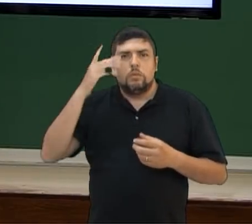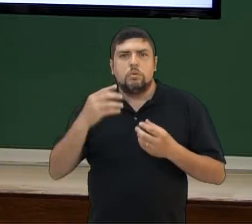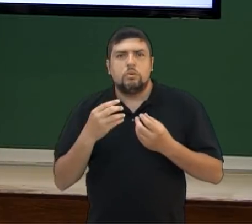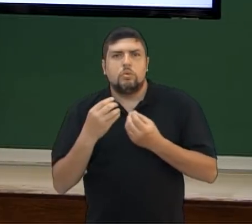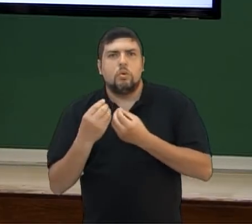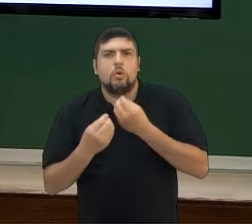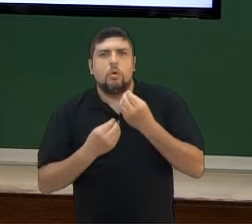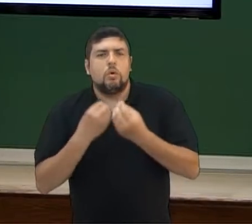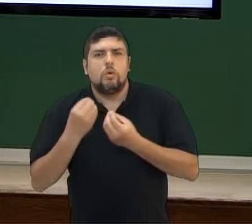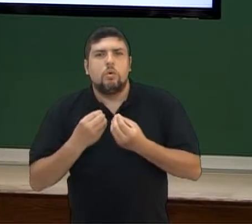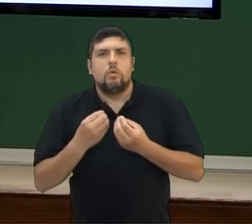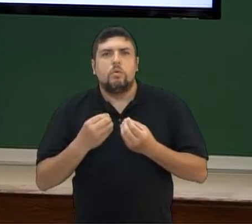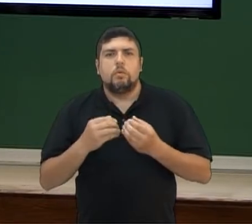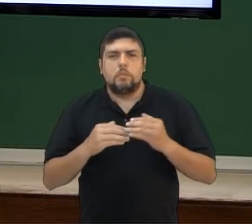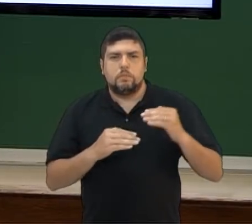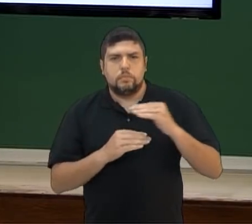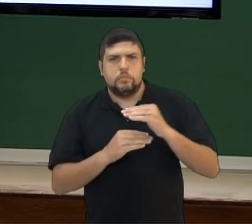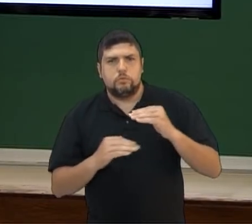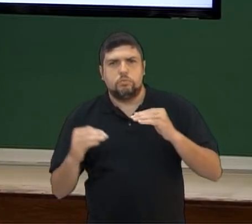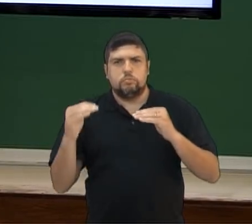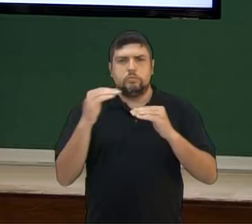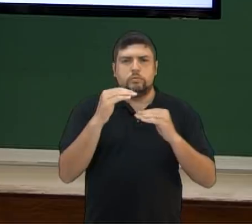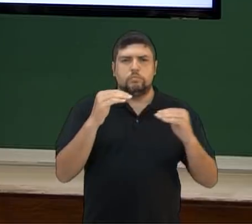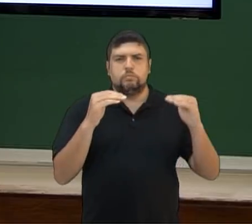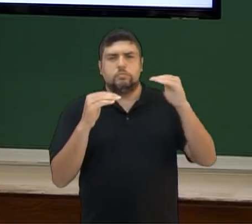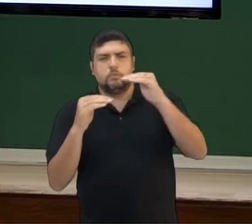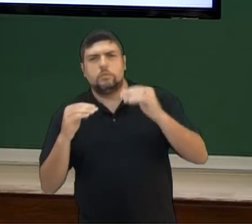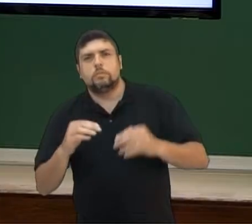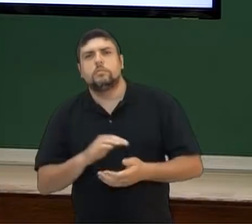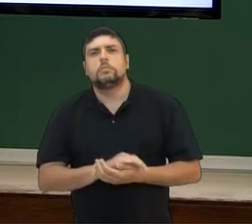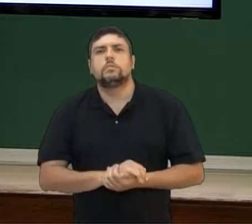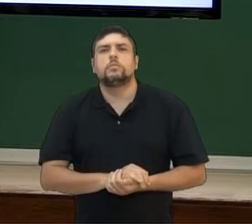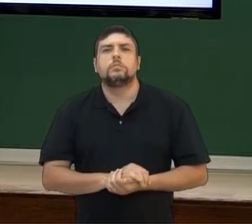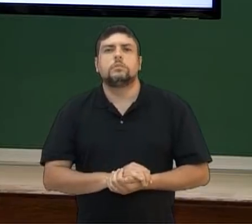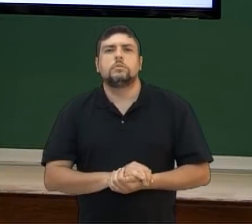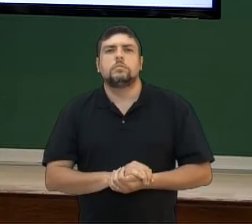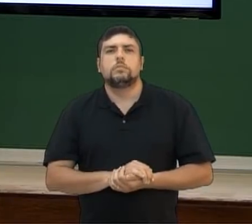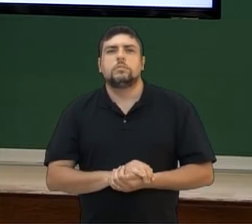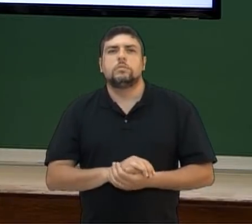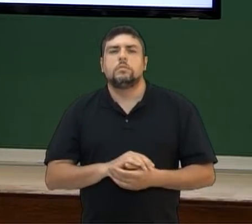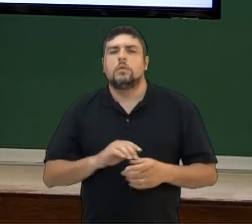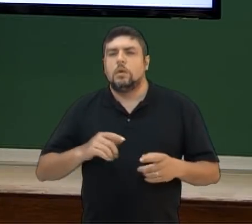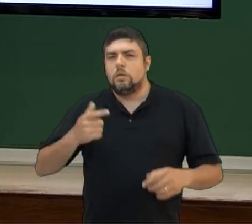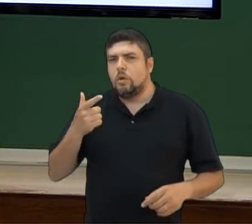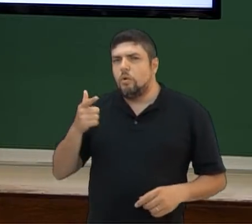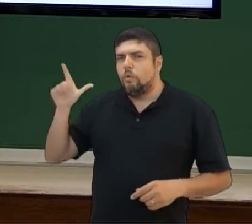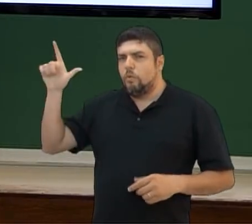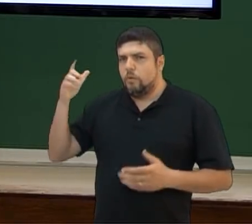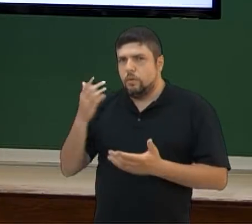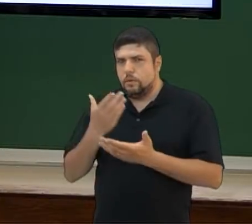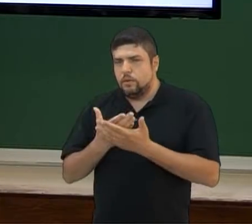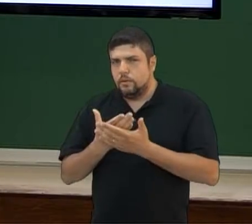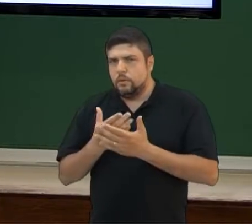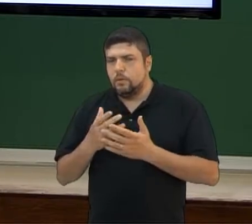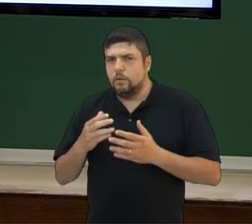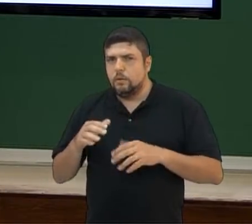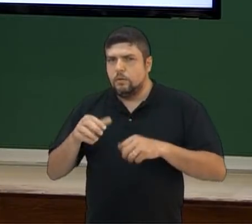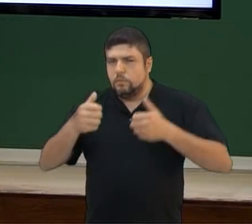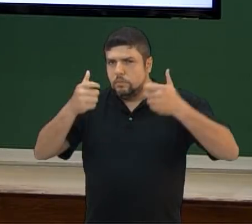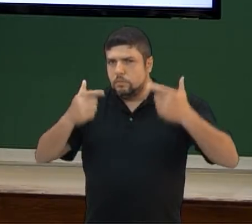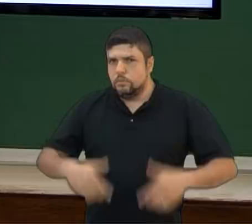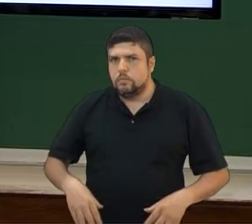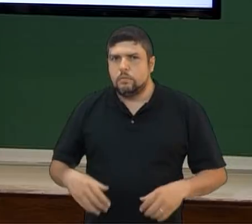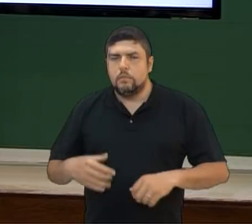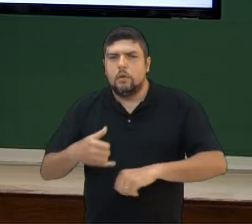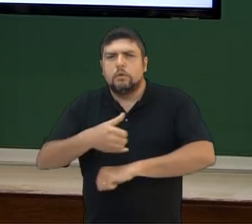a posição social do indivíduo. Só para fazer uma referência, numa outra aula eu falo disso, as tatuagens japonesas dos